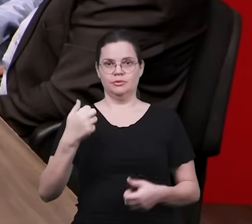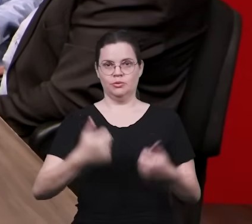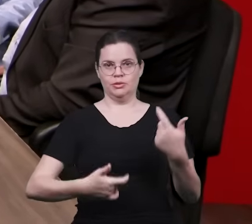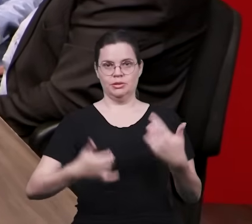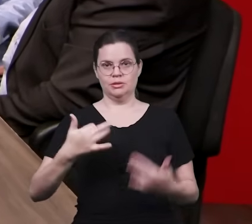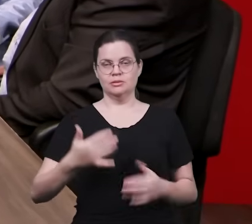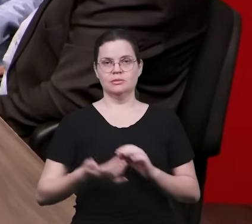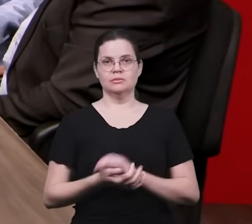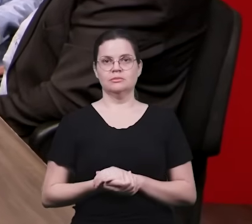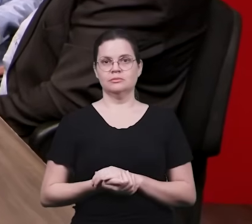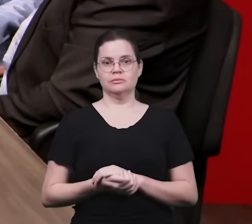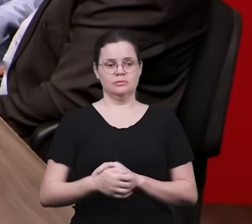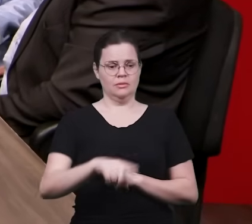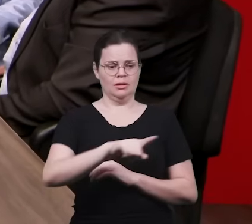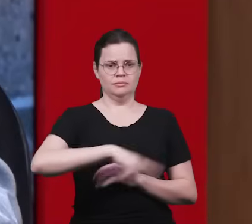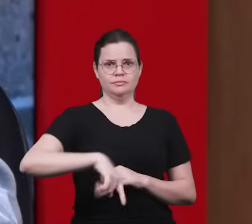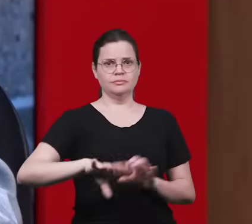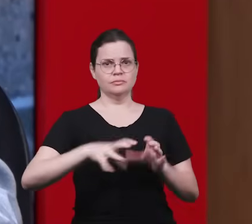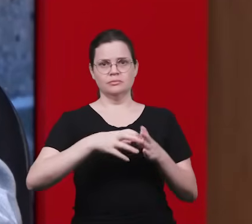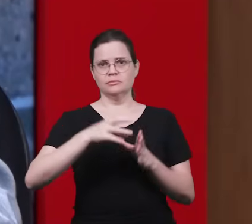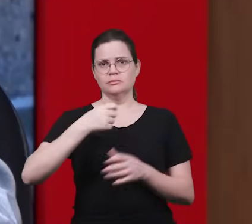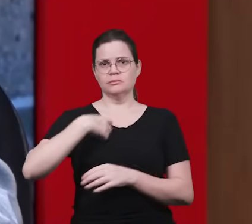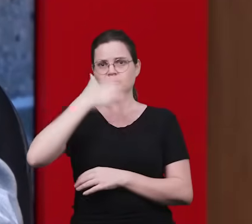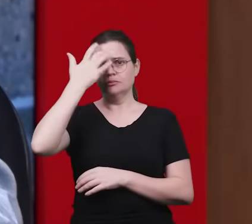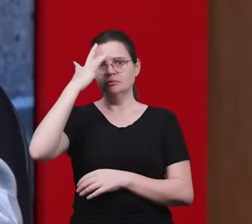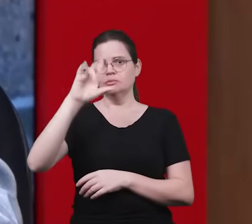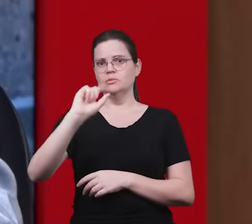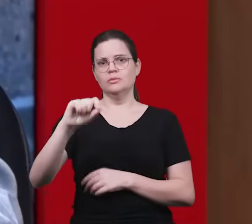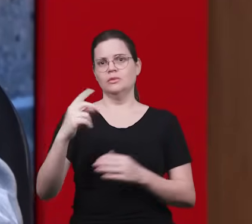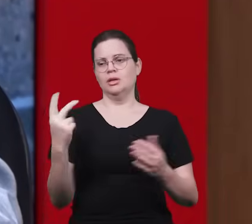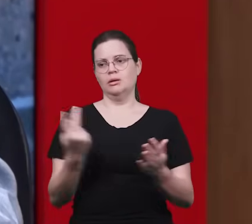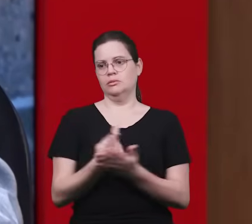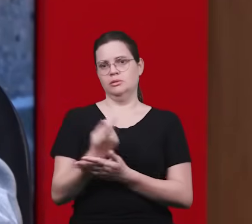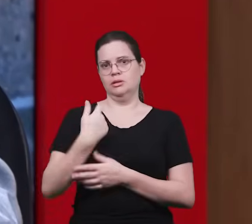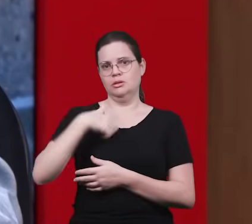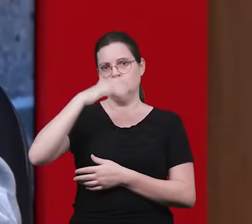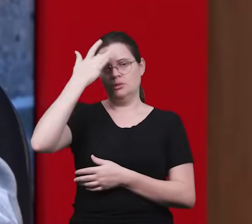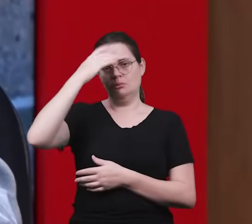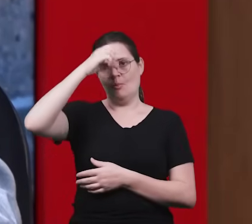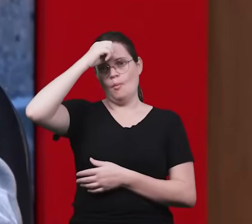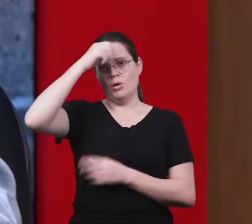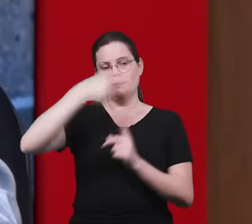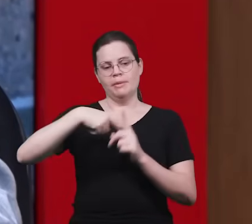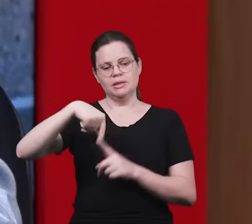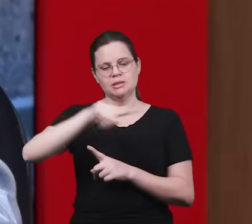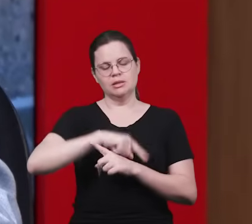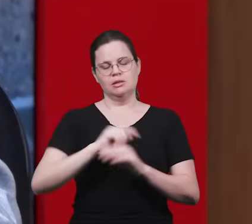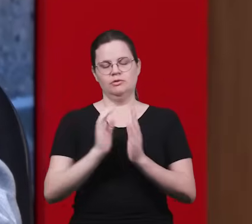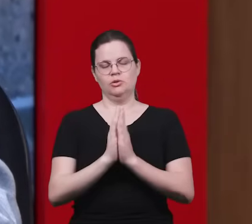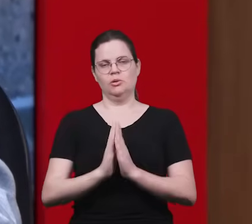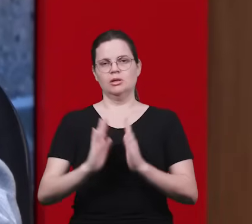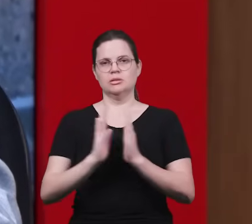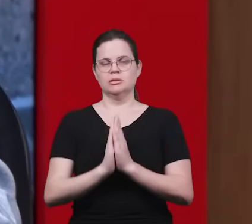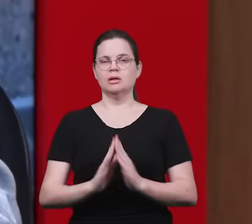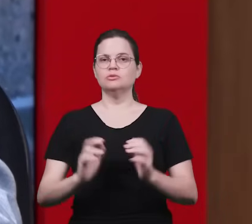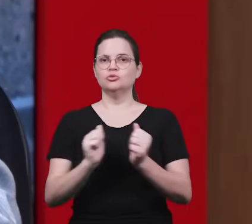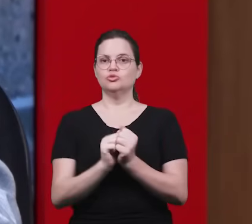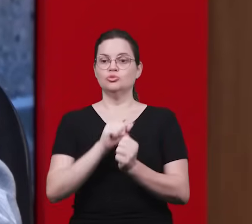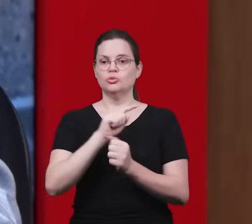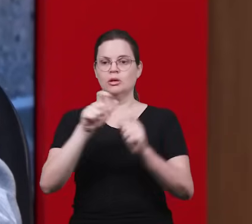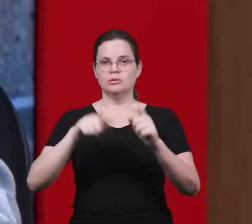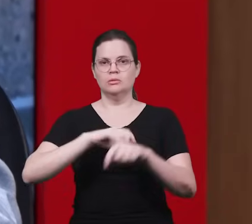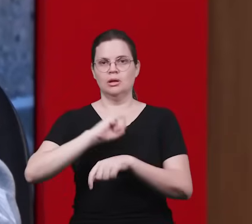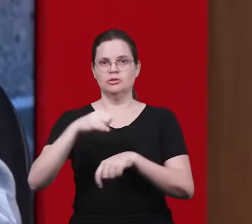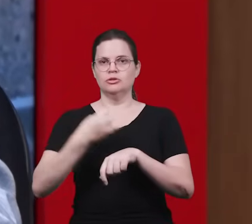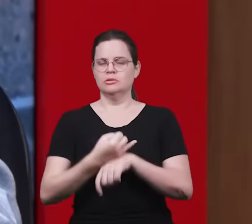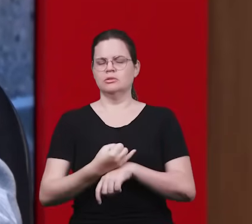mencionaram, né? Ninguém tinha ideia, de certo, daquilo que ia acontecer. Mas eles estavam ali em oração, estavam ali lá no